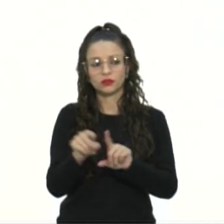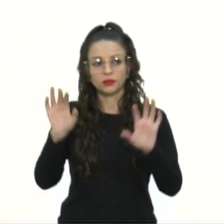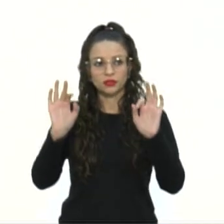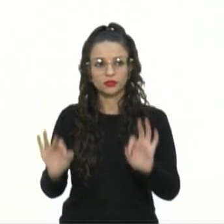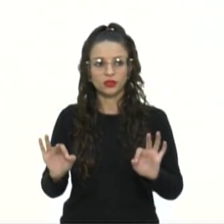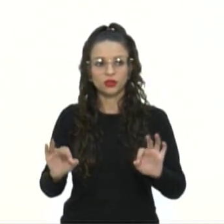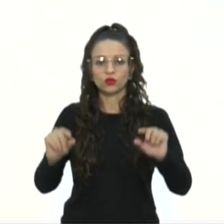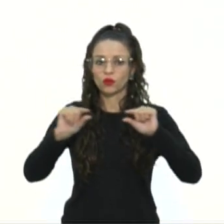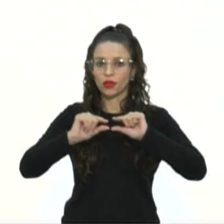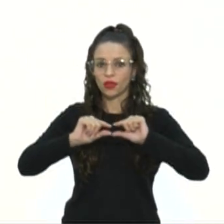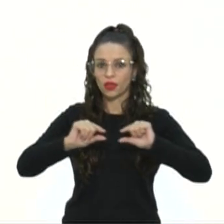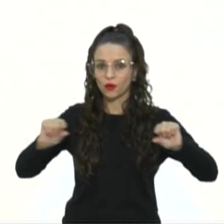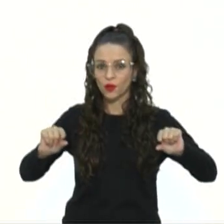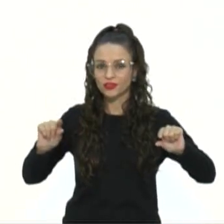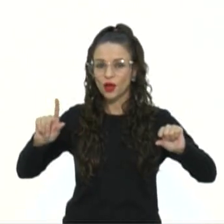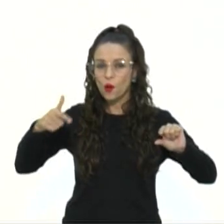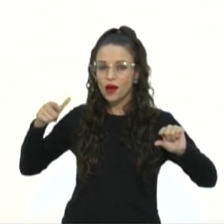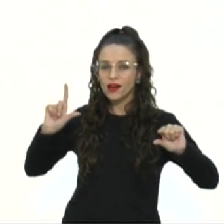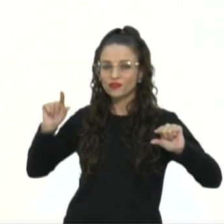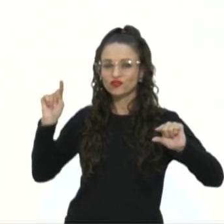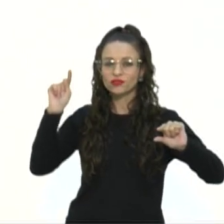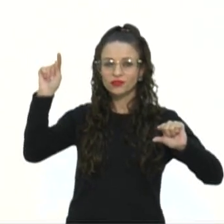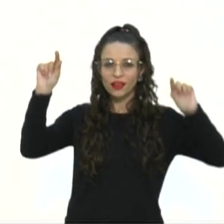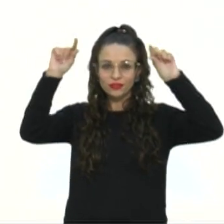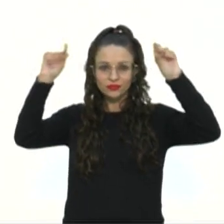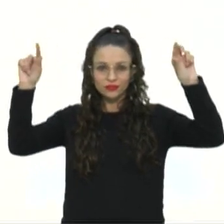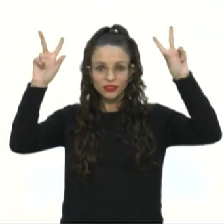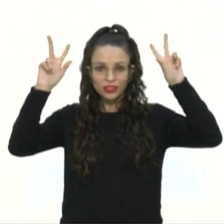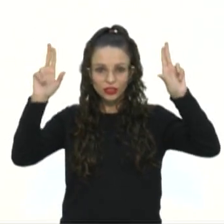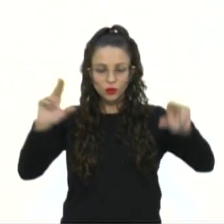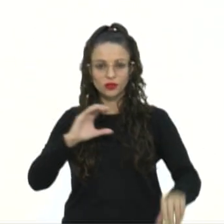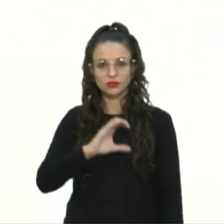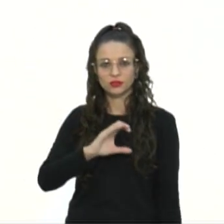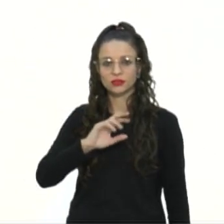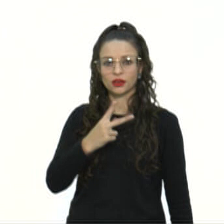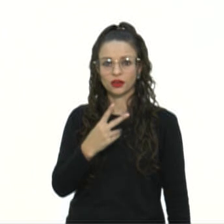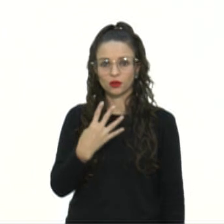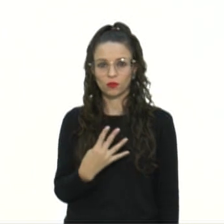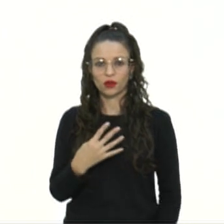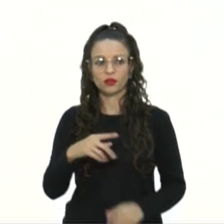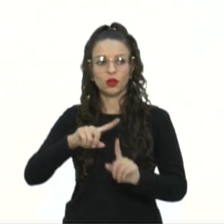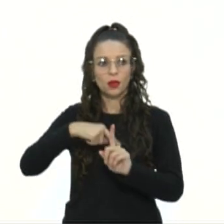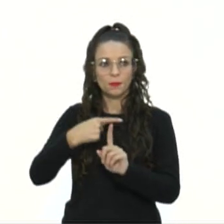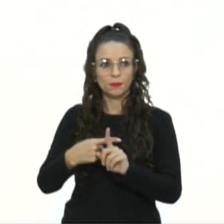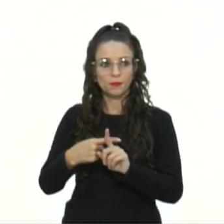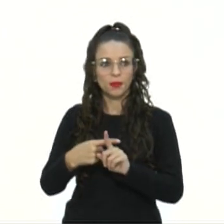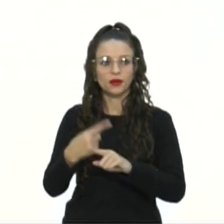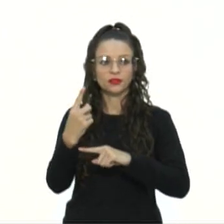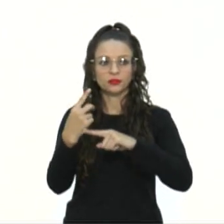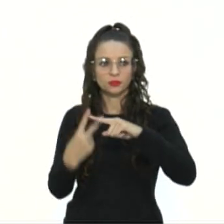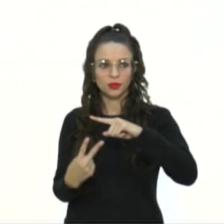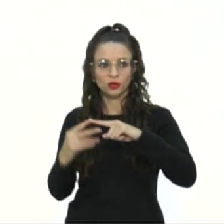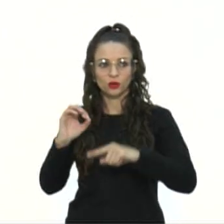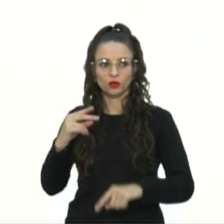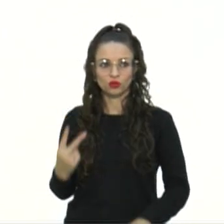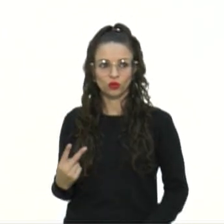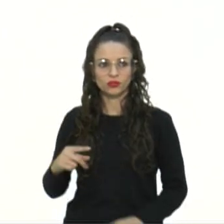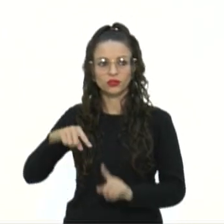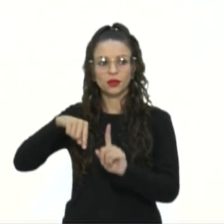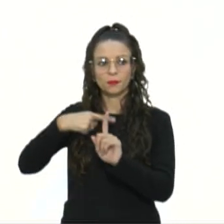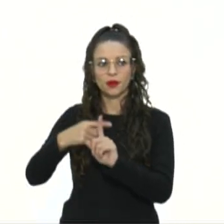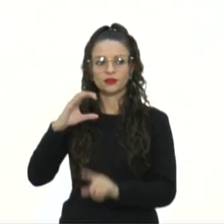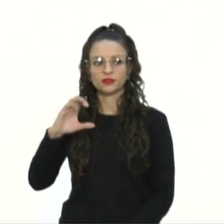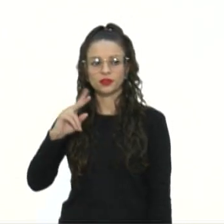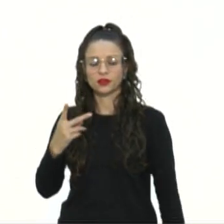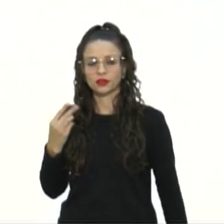exatamente a equação lá do comecinho do exercício. CH4 mais meio O2 mais CH3OH. E